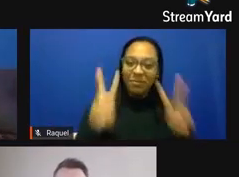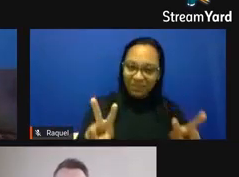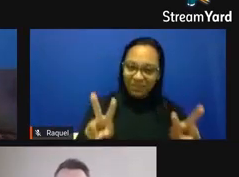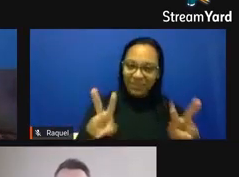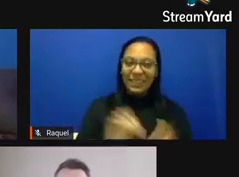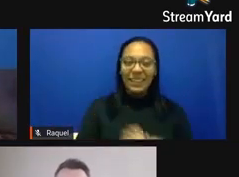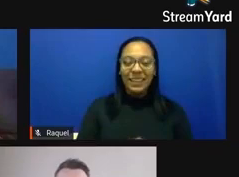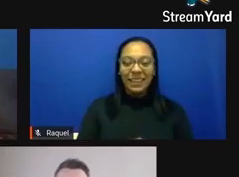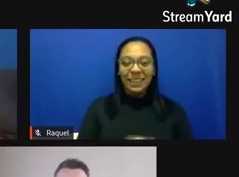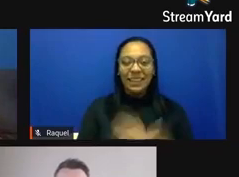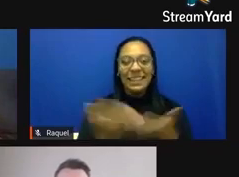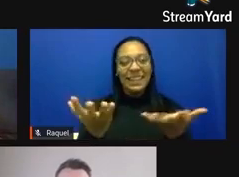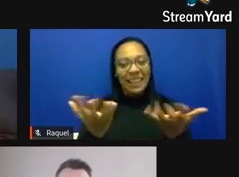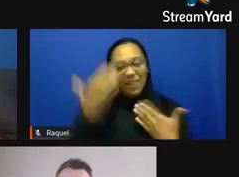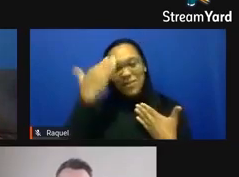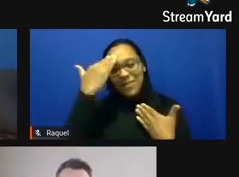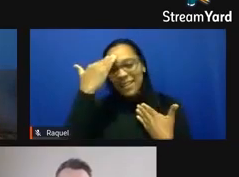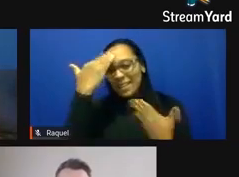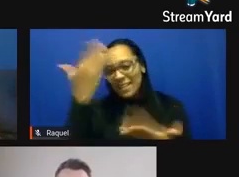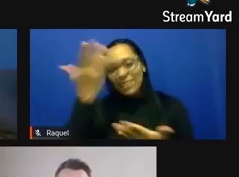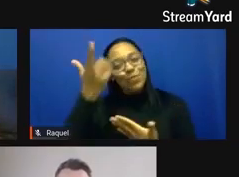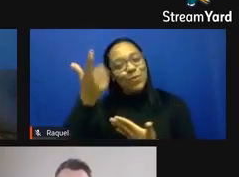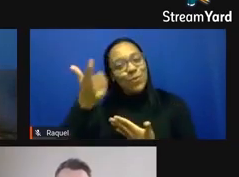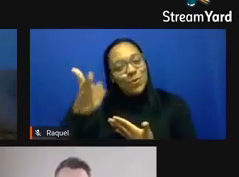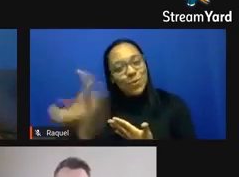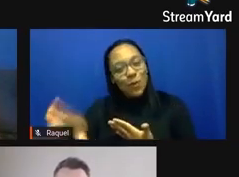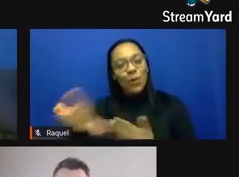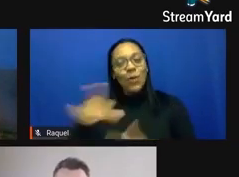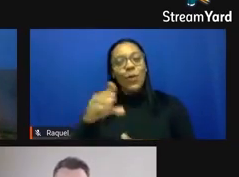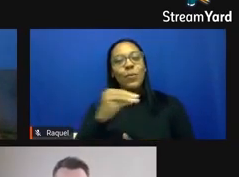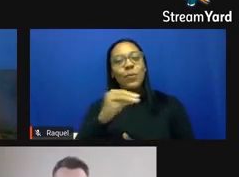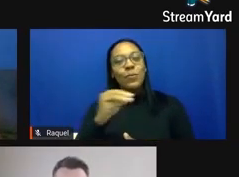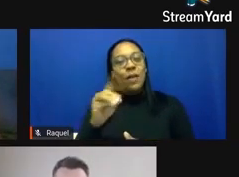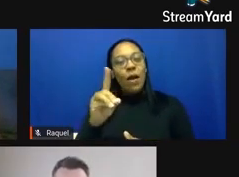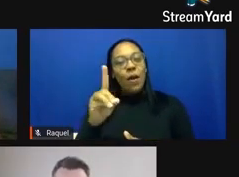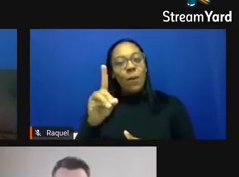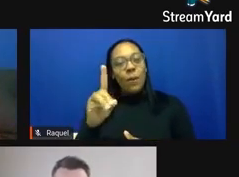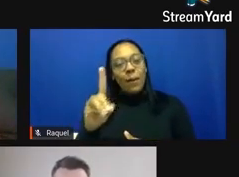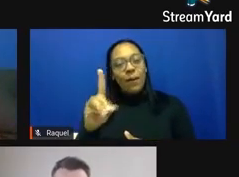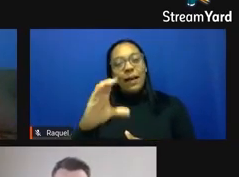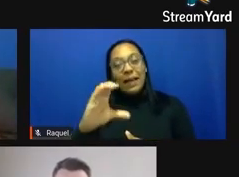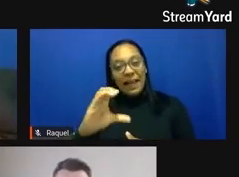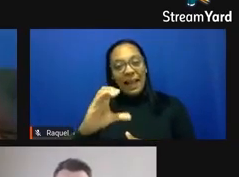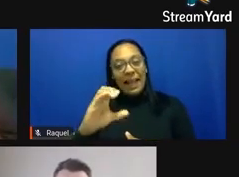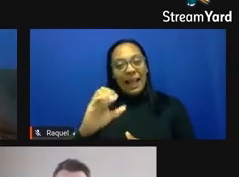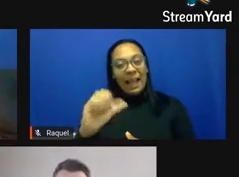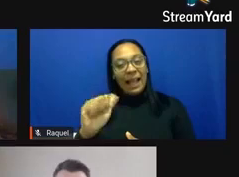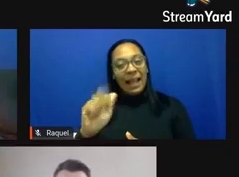Gostaria de agradecer novamente ao Dr. Carlos Mattioli por ter aceitado o convite.